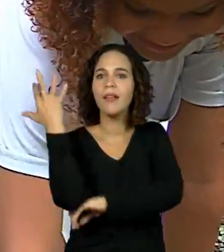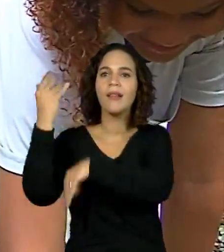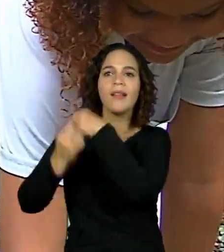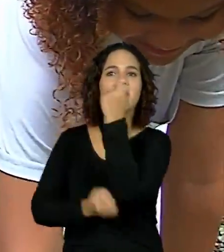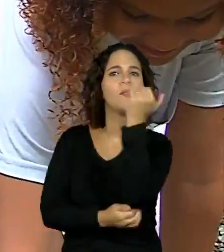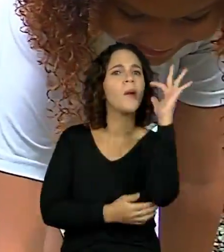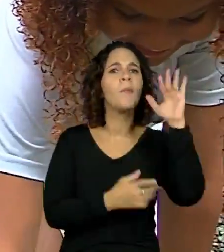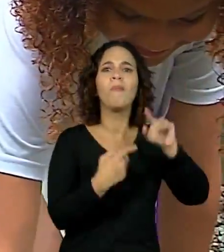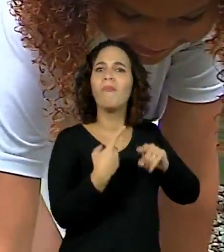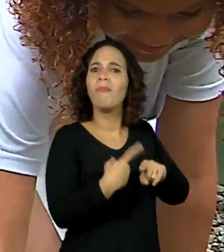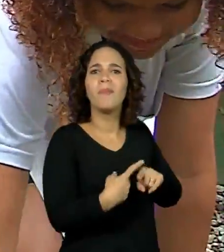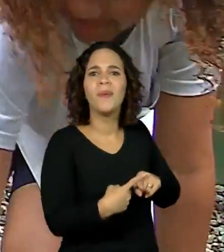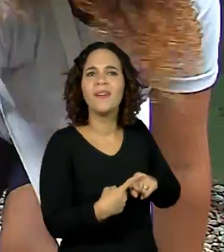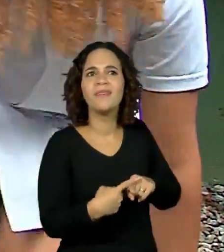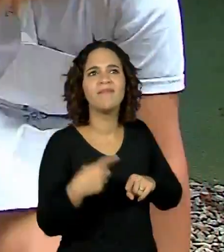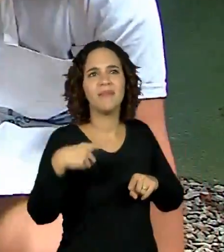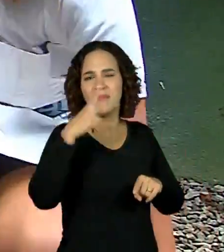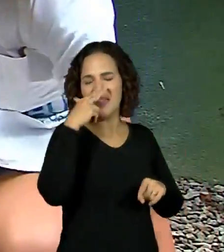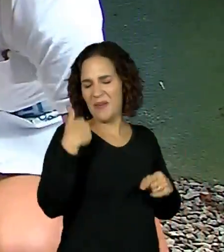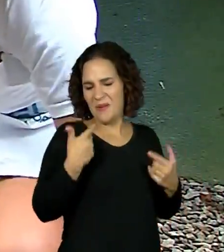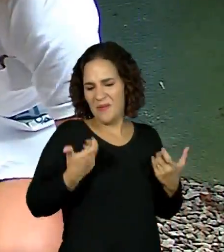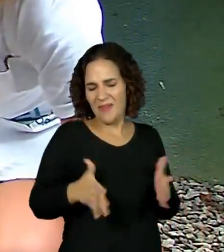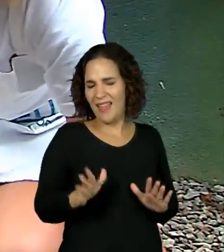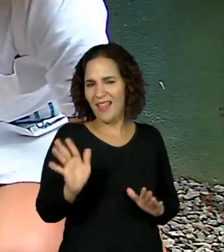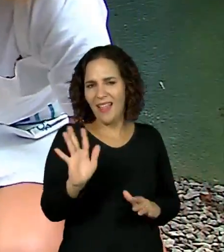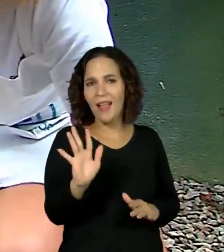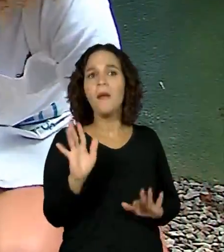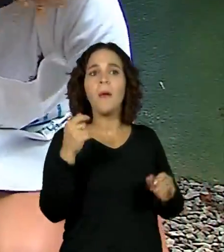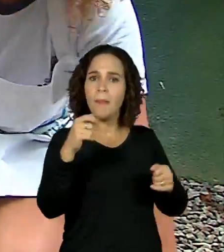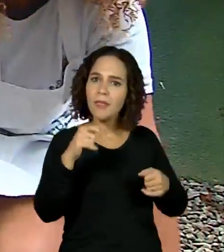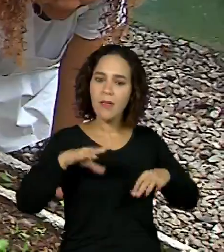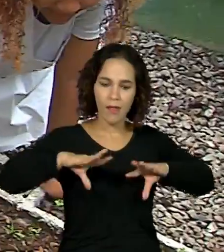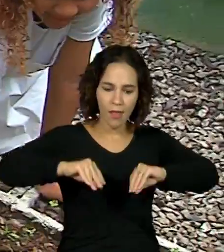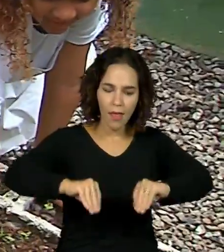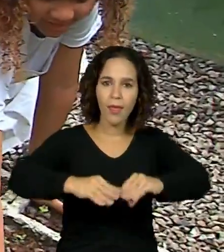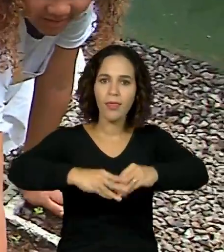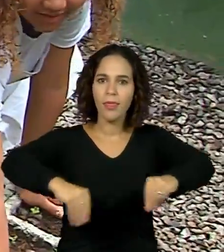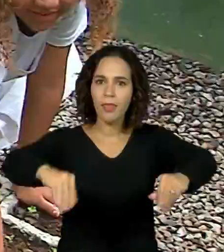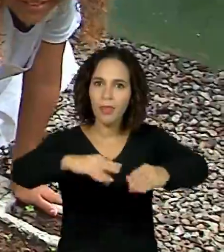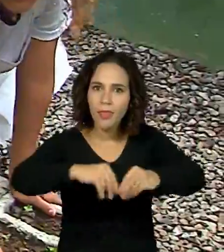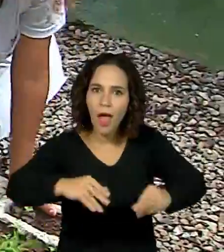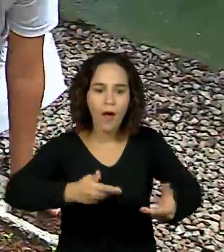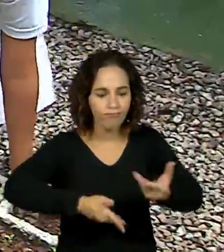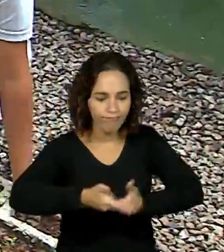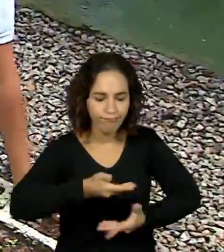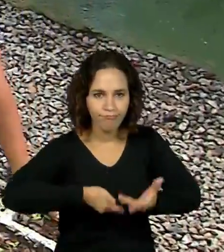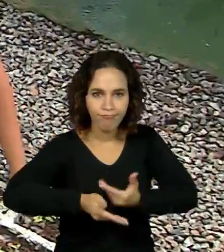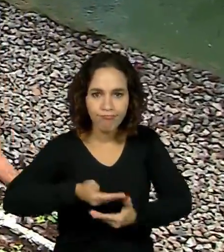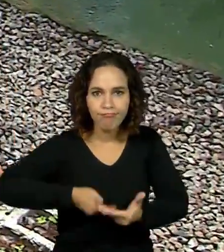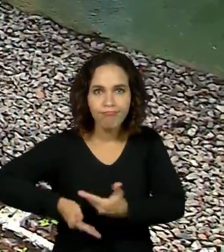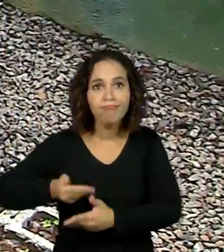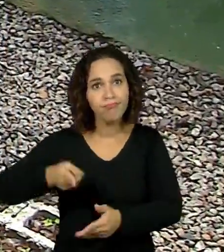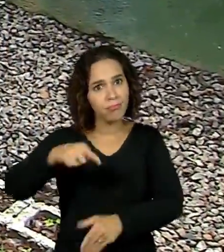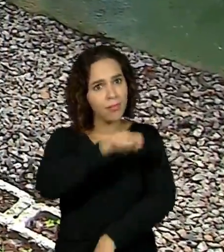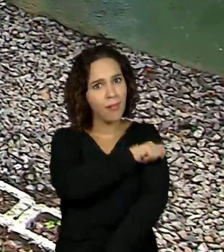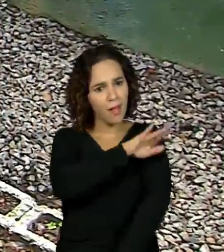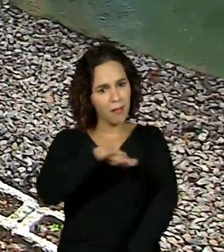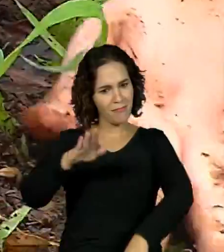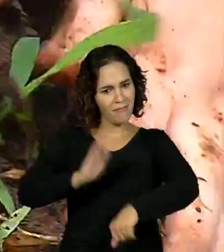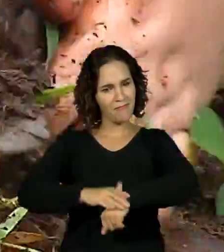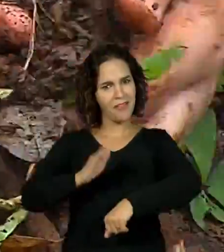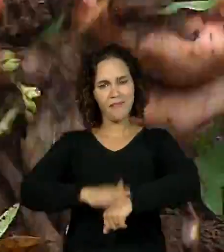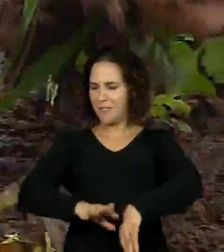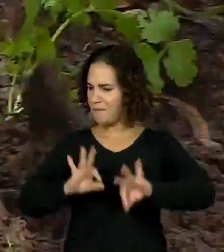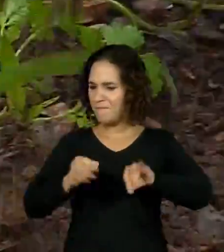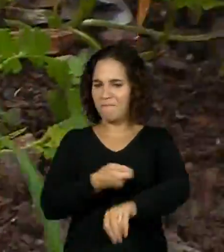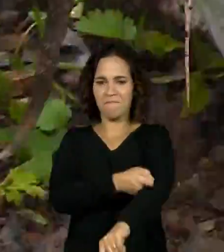gente, não que a gente não queira, mas a gente tem que colocar a mão na terra. E os alunos colocam a